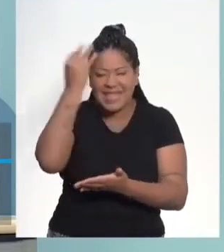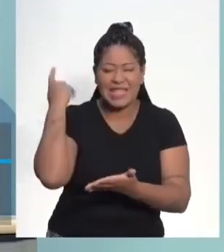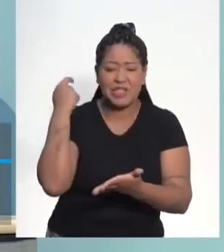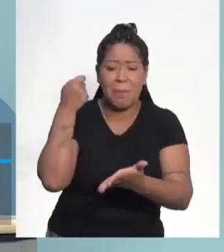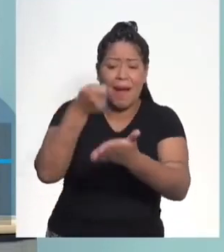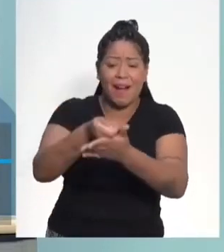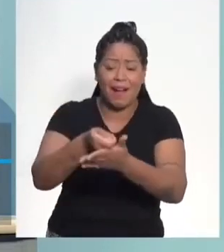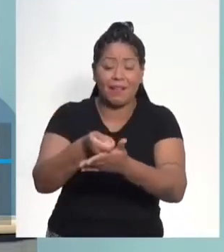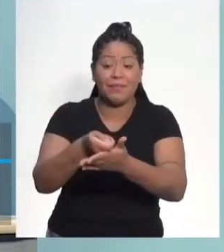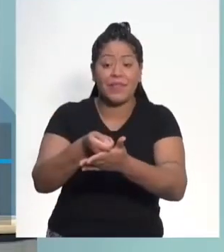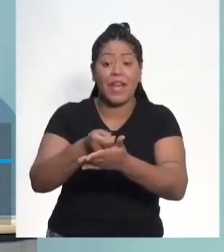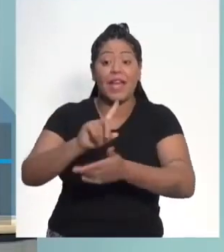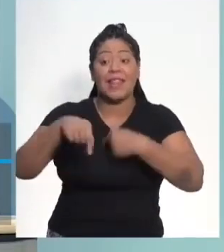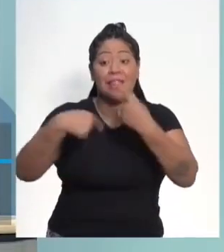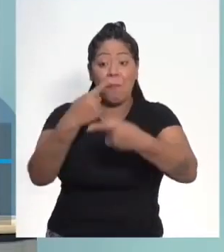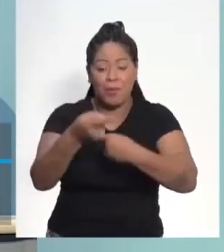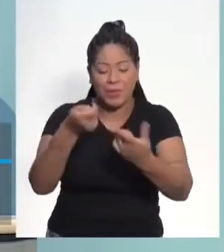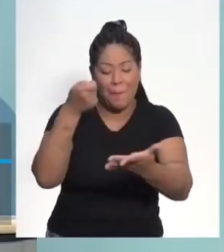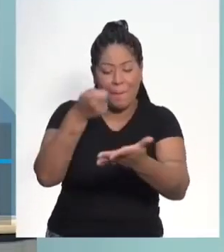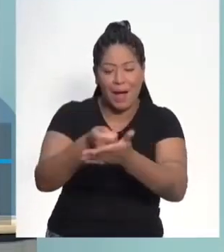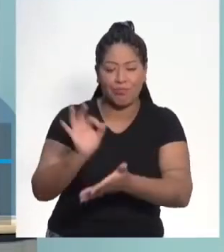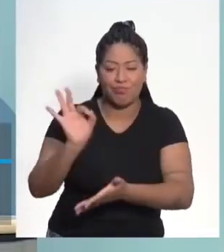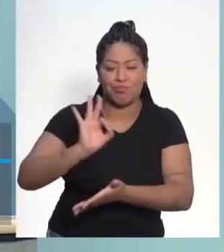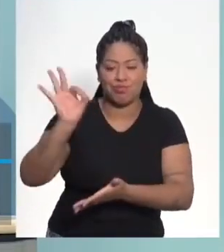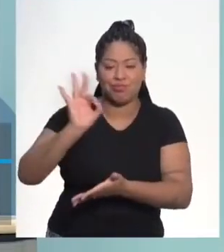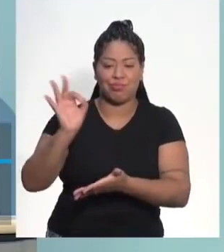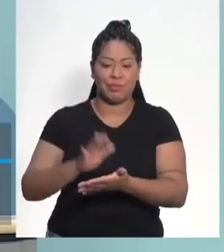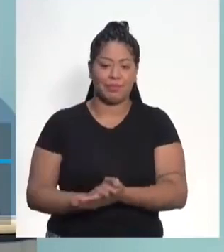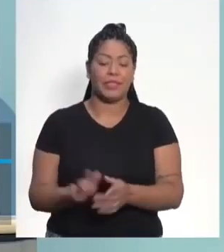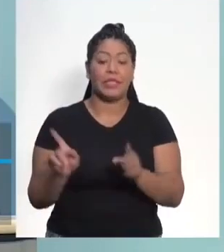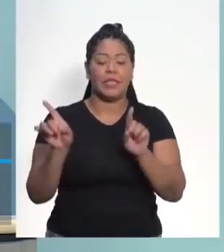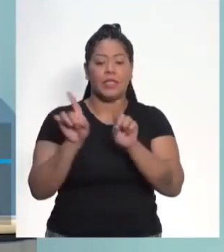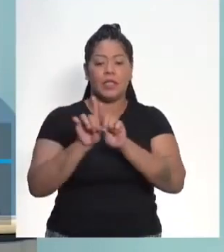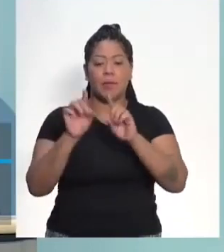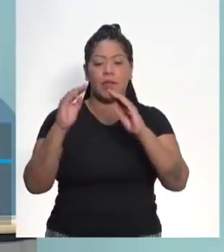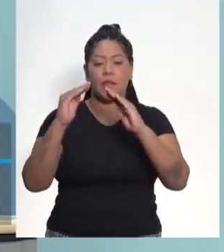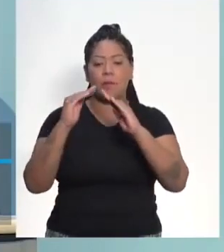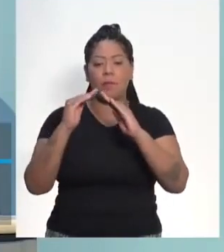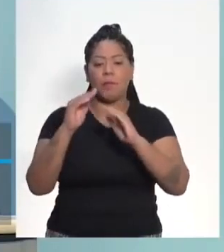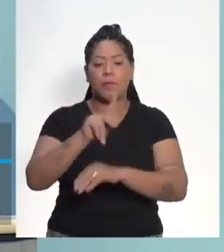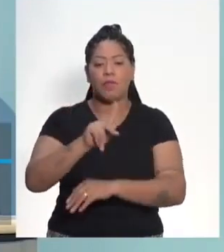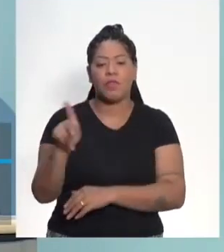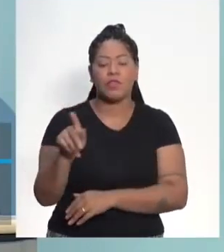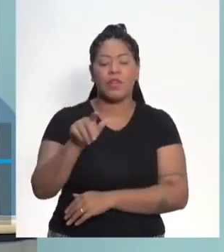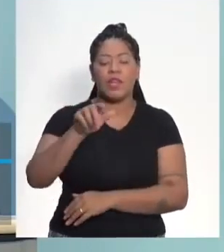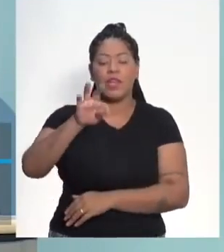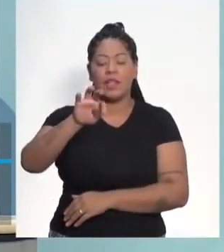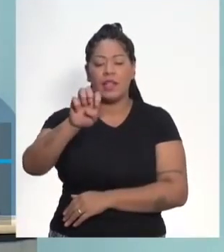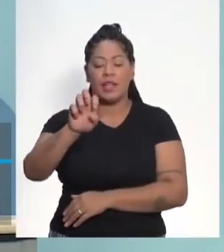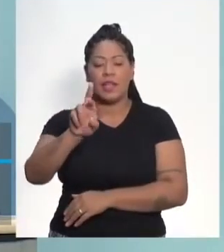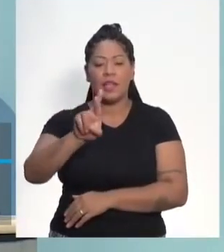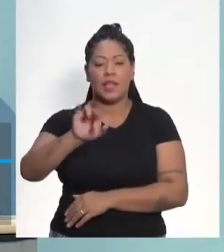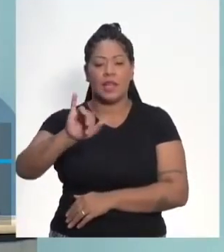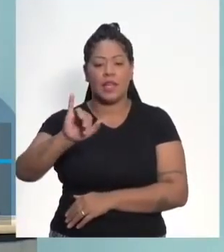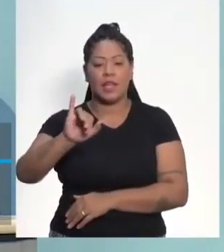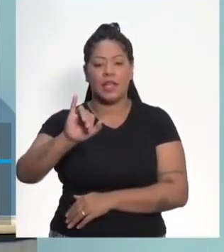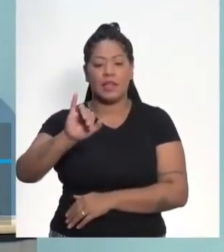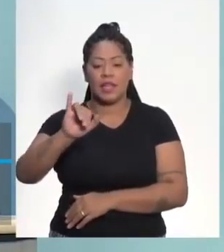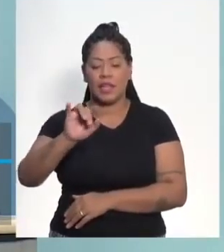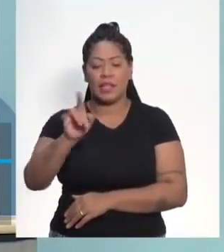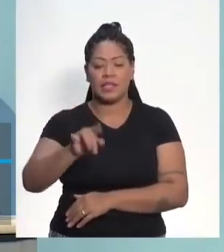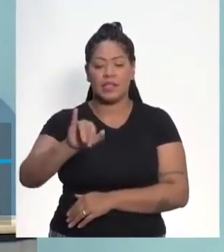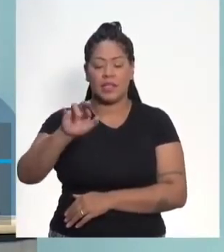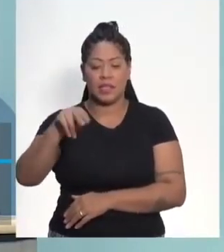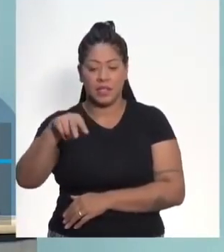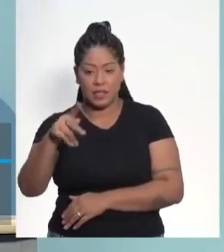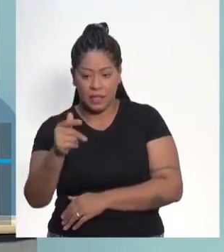o aluna do Vaiego, da Pro Terezinha. Legal. Galera da Juraci, lá